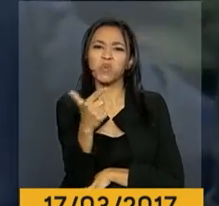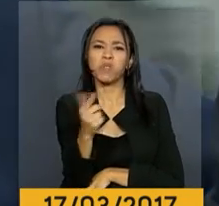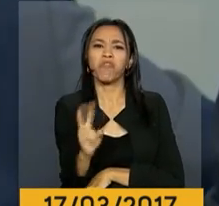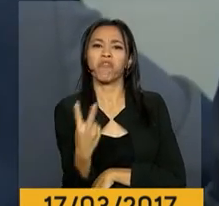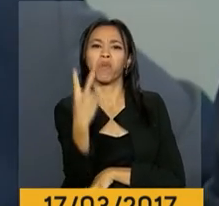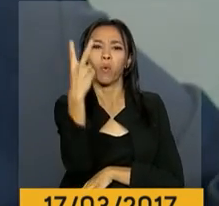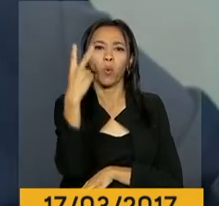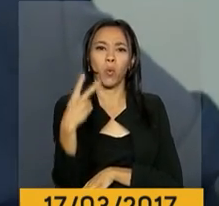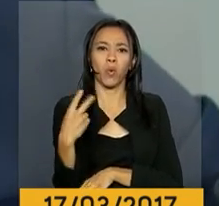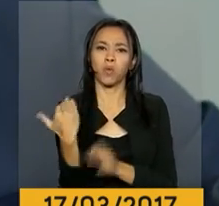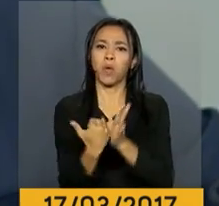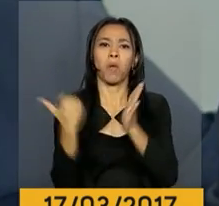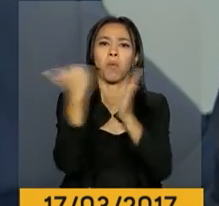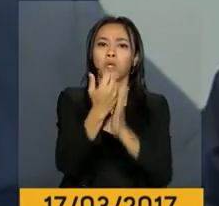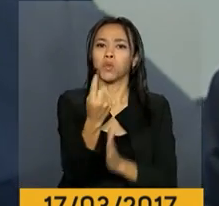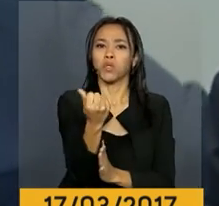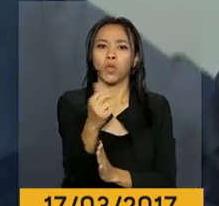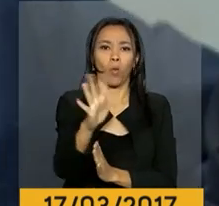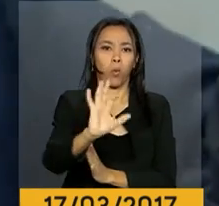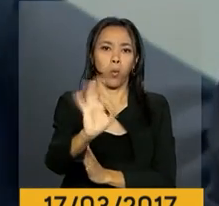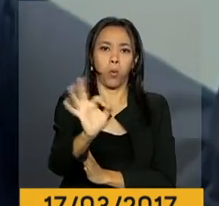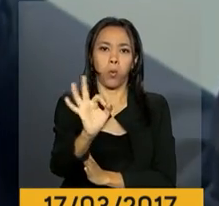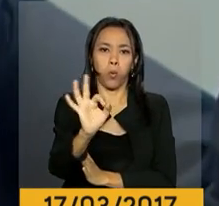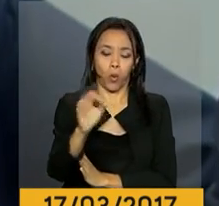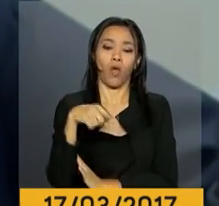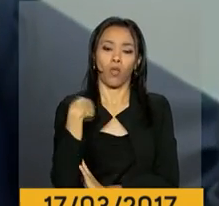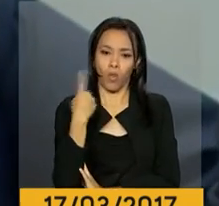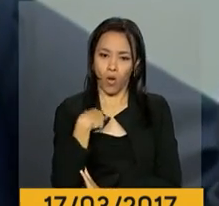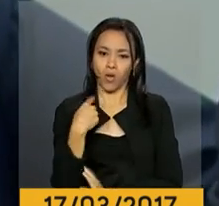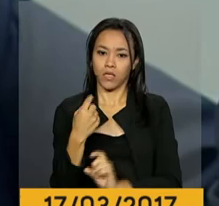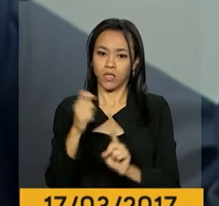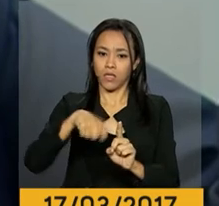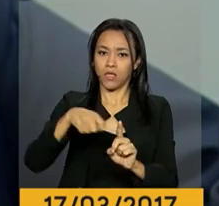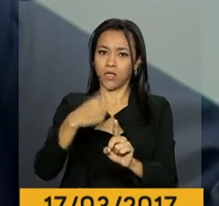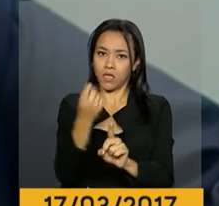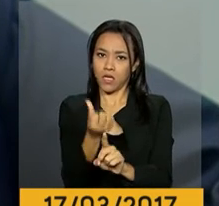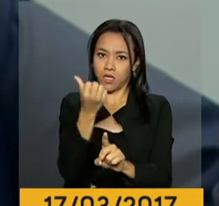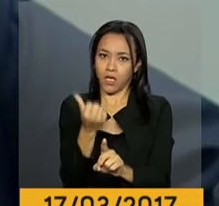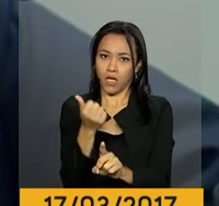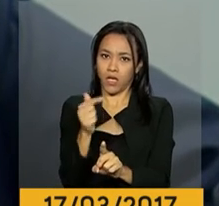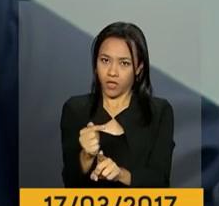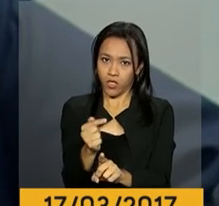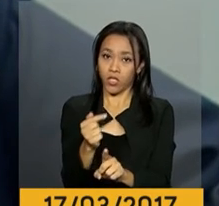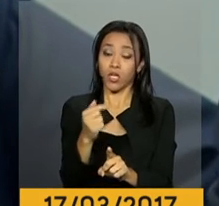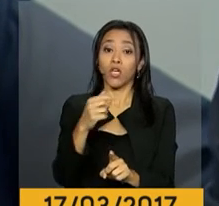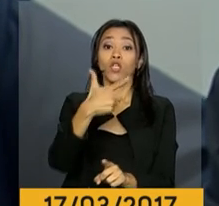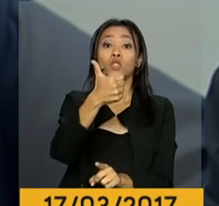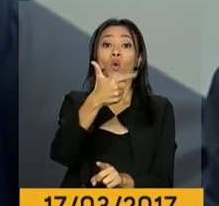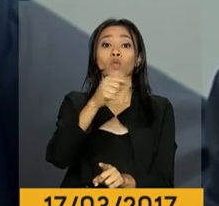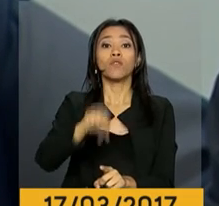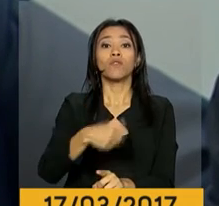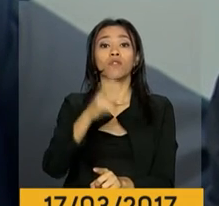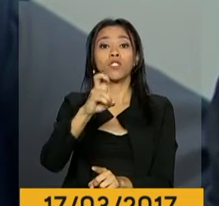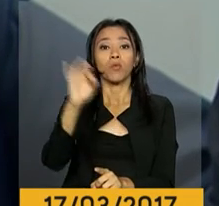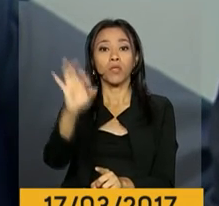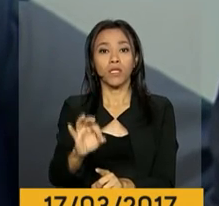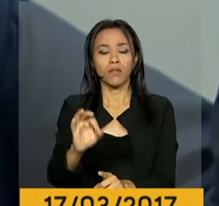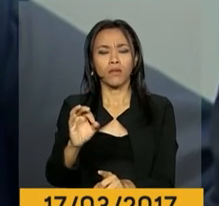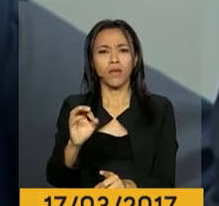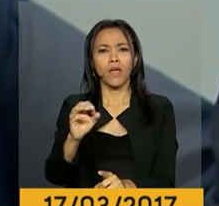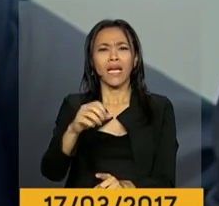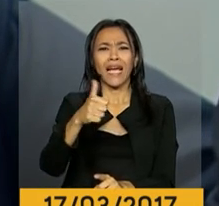Bolsa Família. Nós revalorizamos há 6 ou 7 meses atrás em 12,5%. São 14 milhões